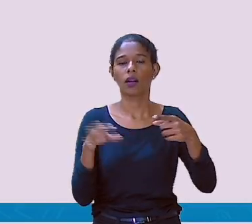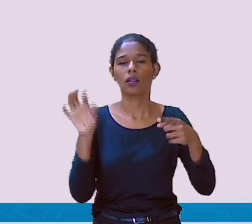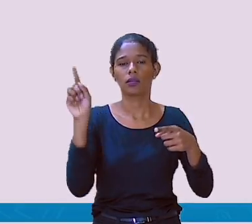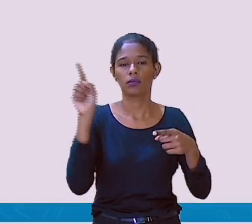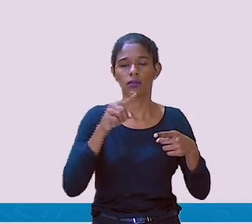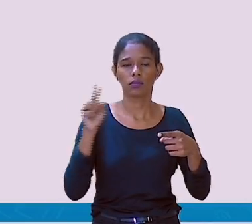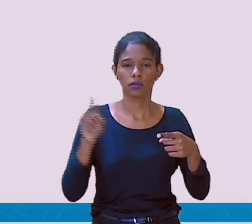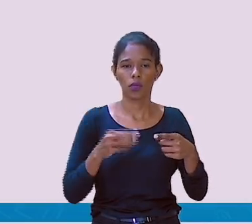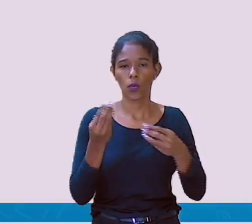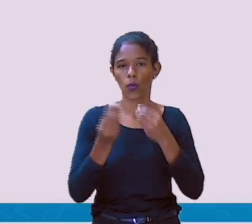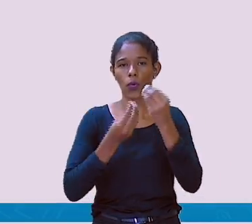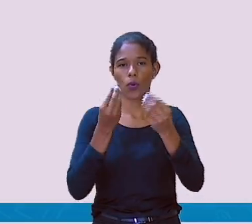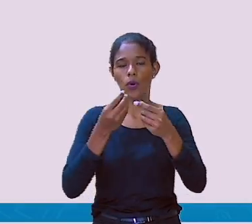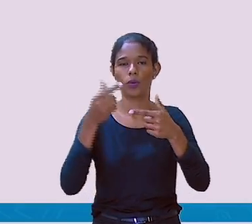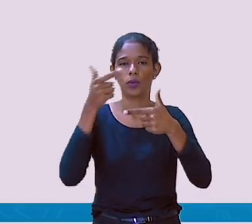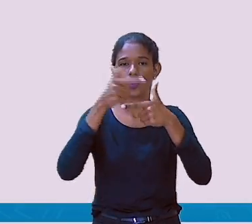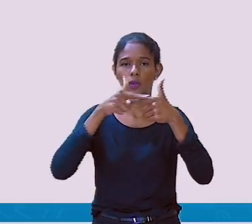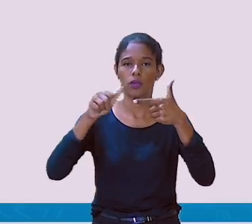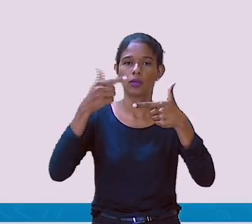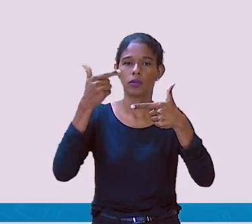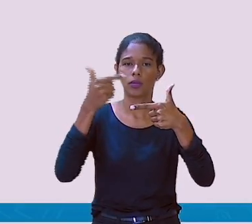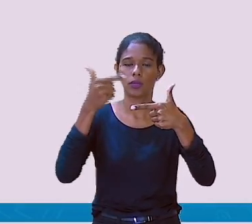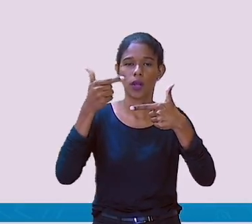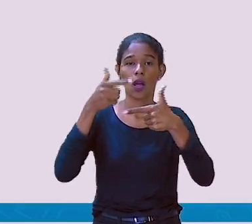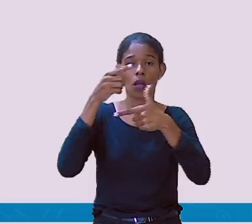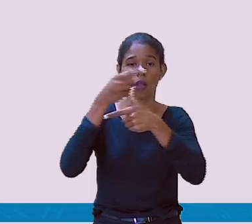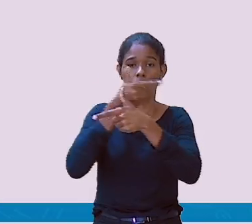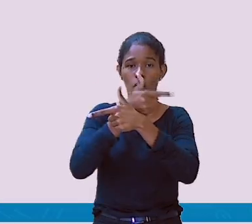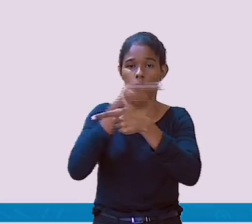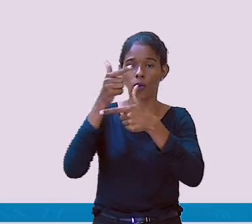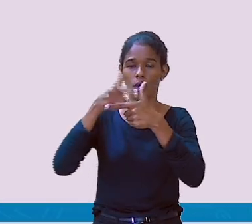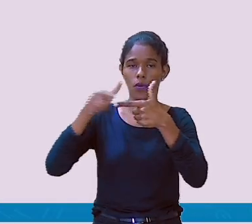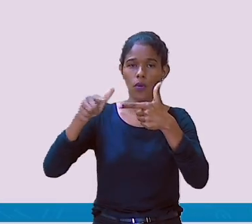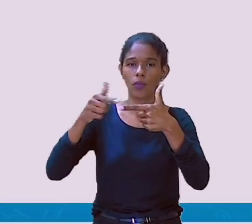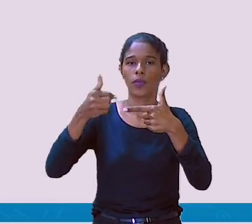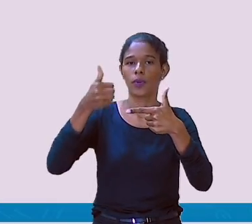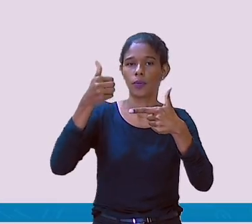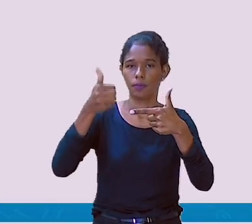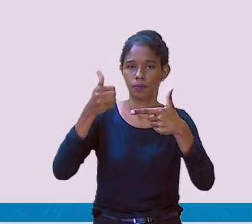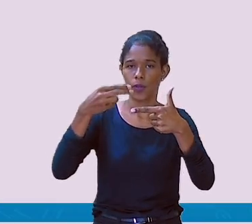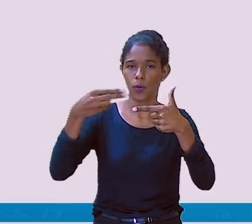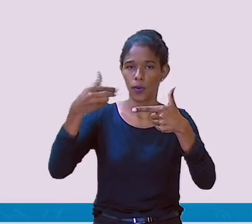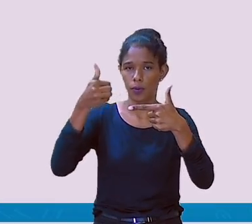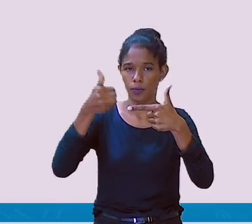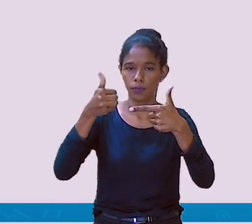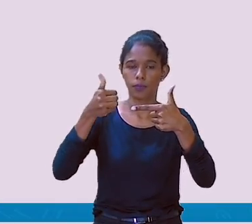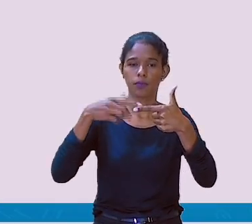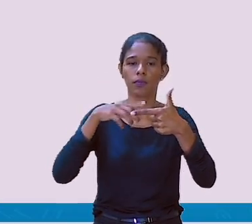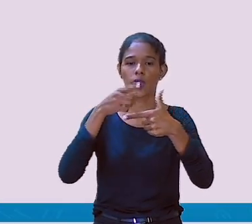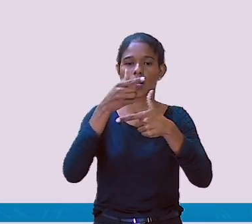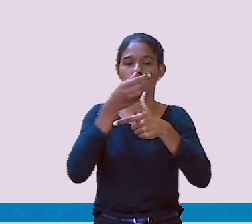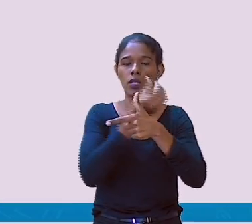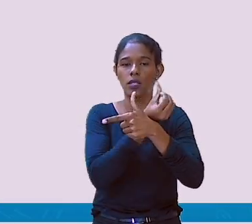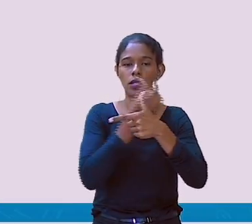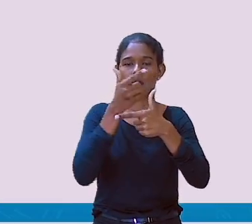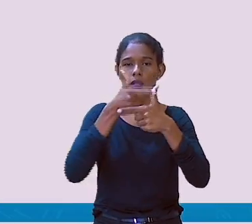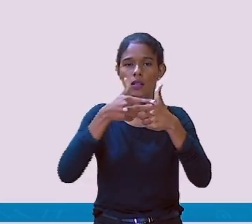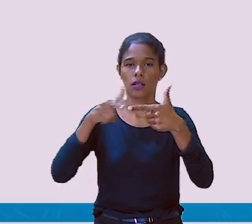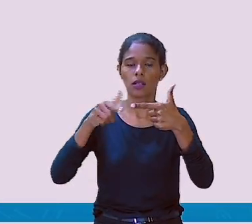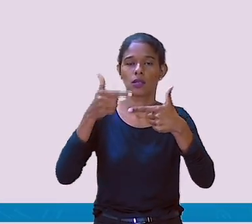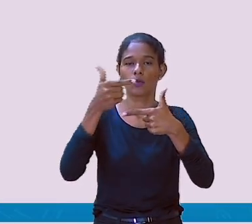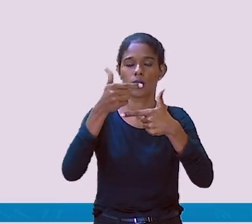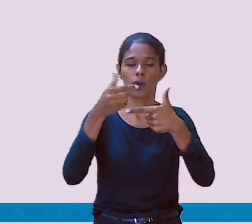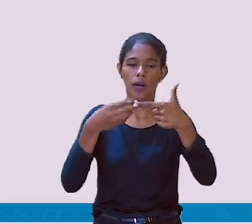nossa fração por 2. 2 dividido por 2 vai dar 1. 6 dividido por 2 vai dar 3.